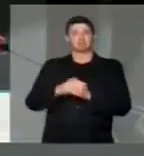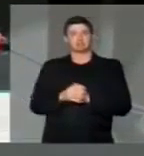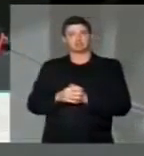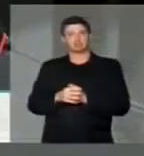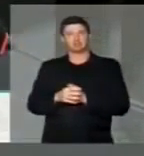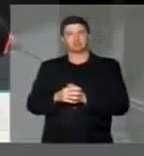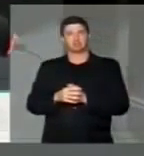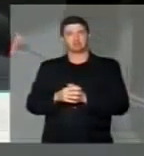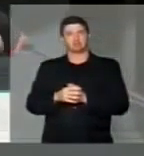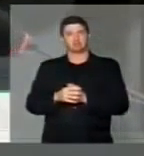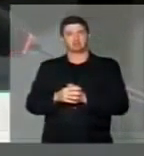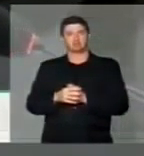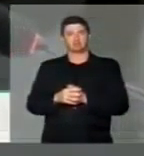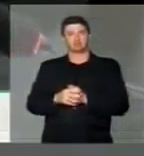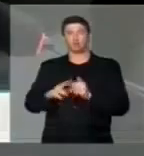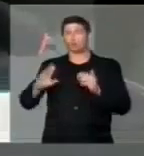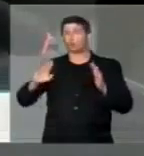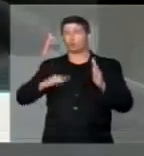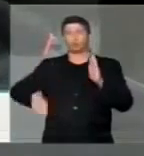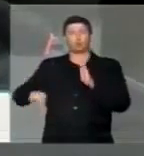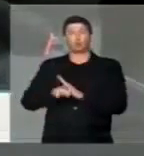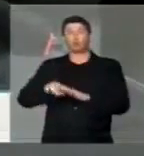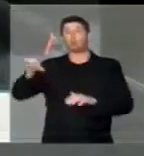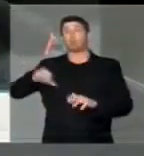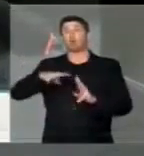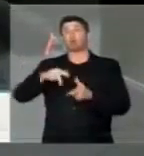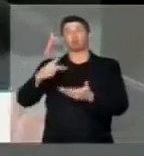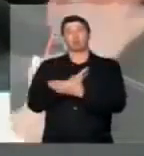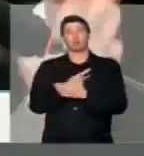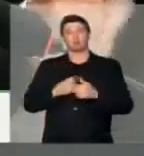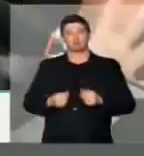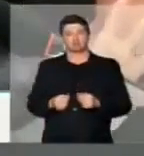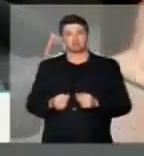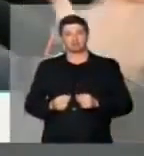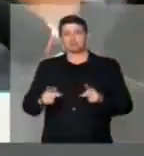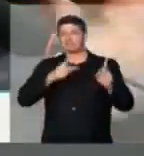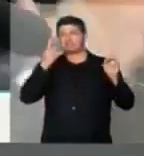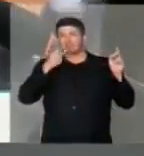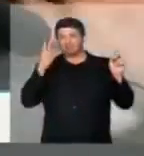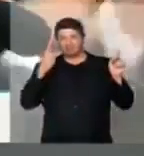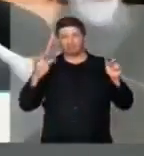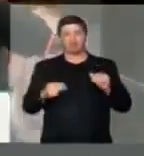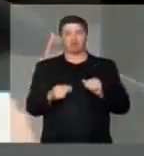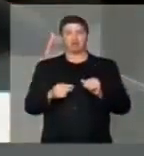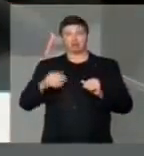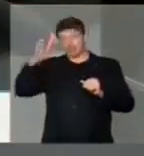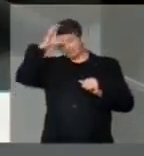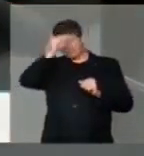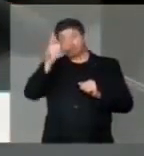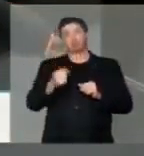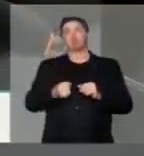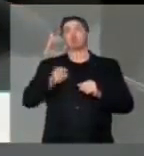responsabilidade. Eu estava aqui em 2000, quando nós votamos a lei de responsabilidade fiscal, junto com o então